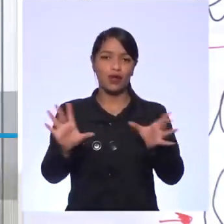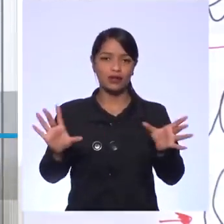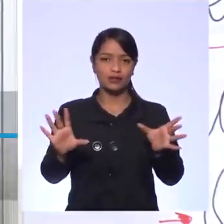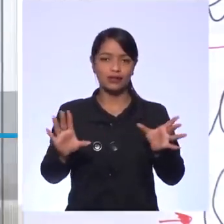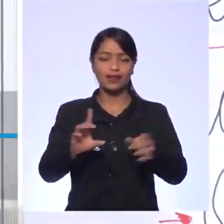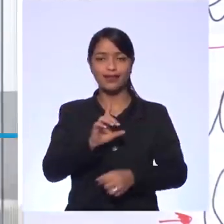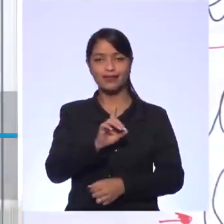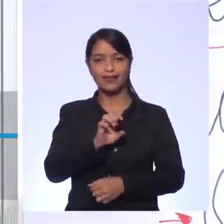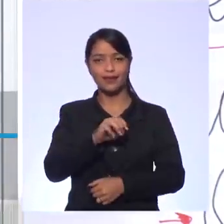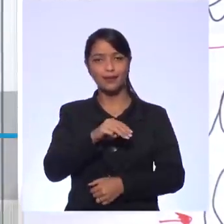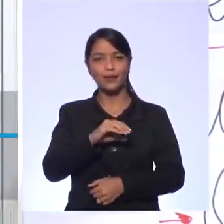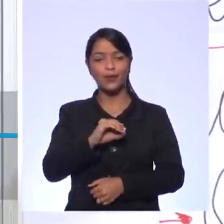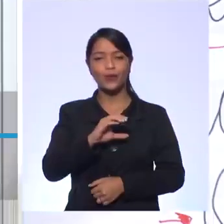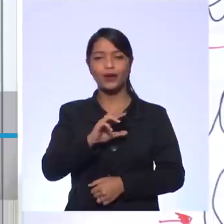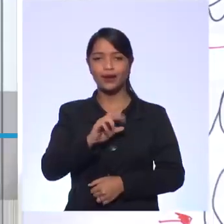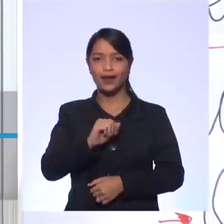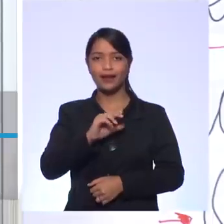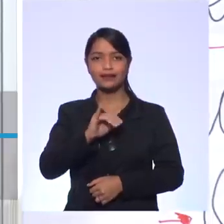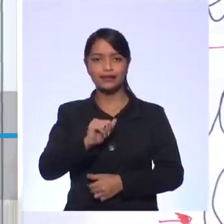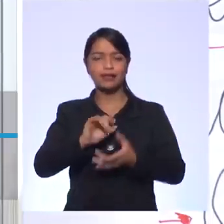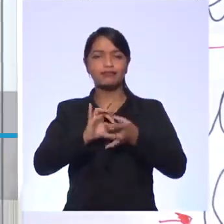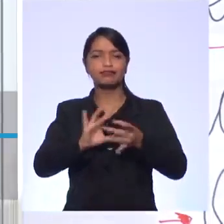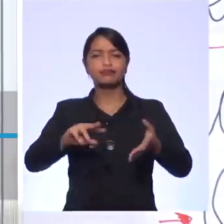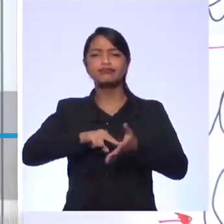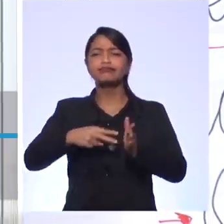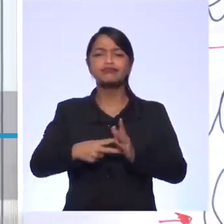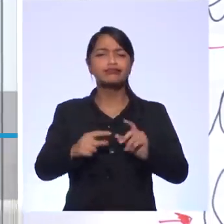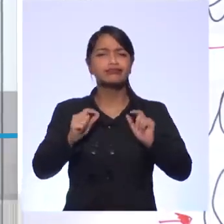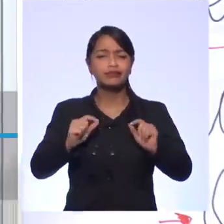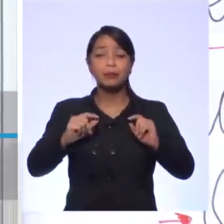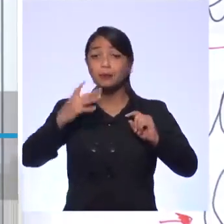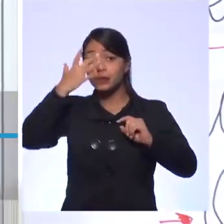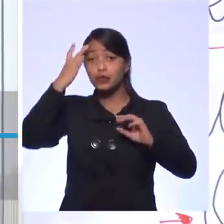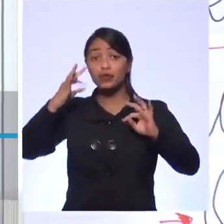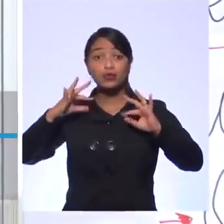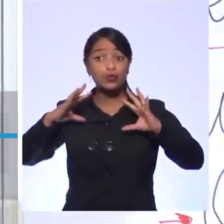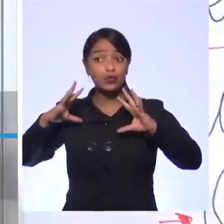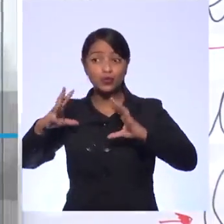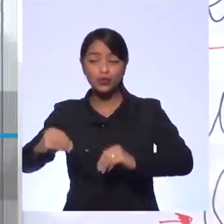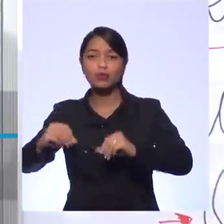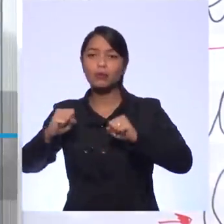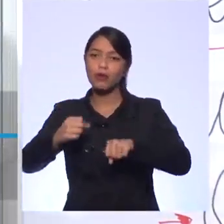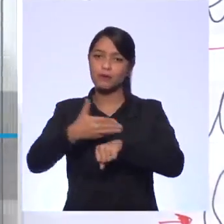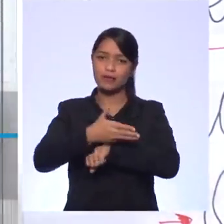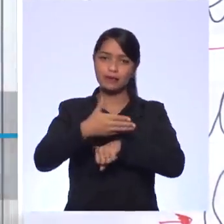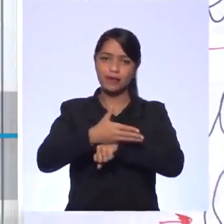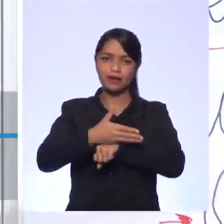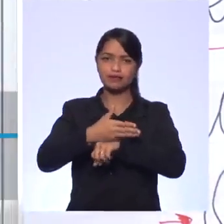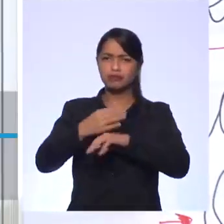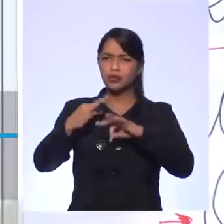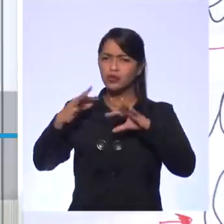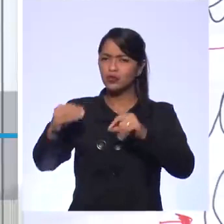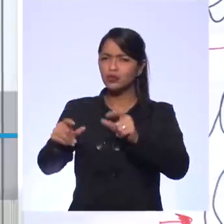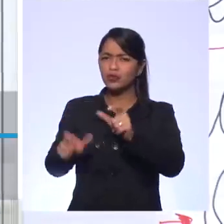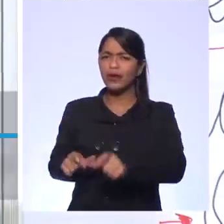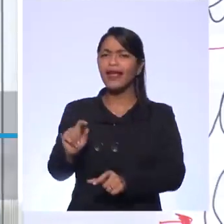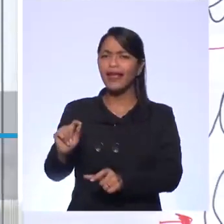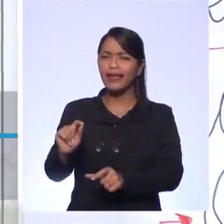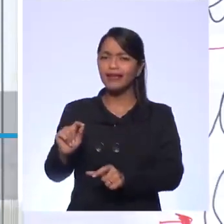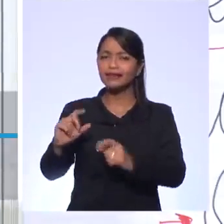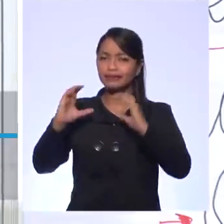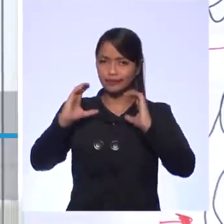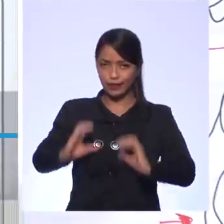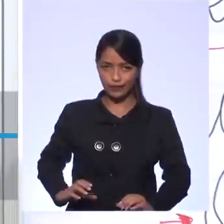onde todos podem participar. Todos quem? Os cidadãos. Mas todos são cidadãos? Não, nem todos